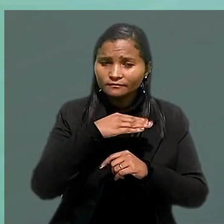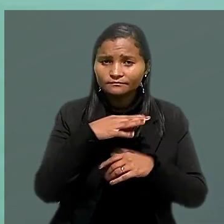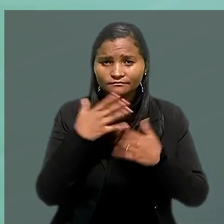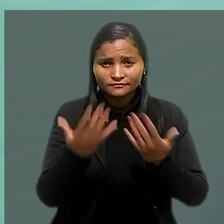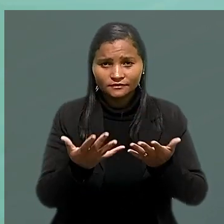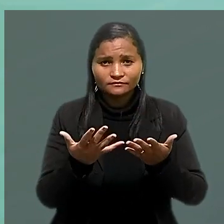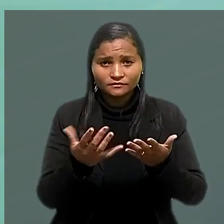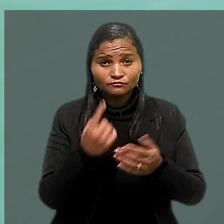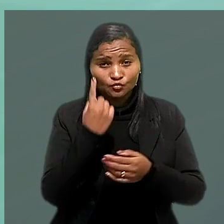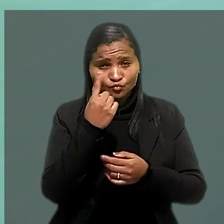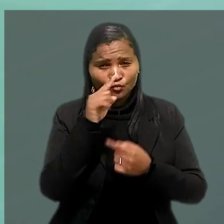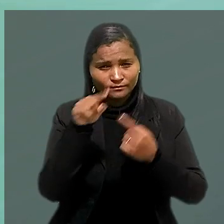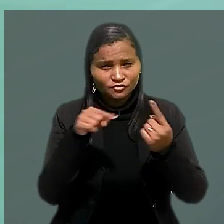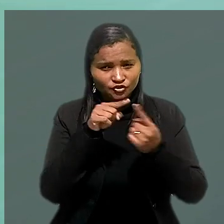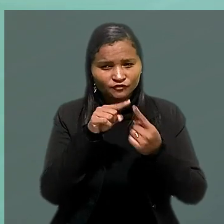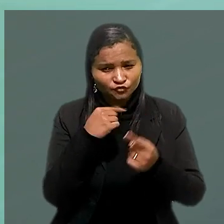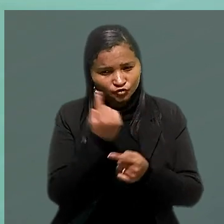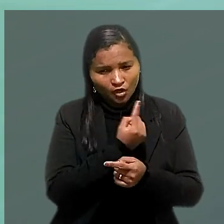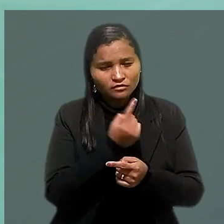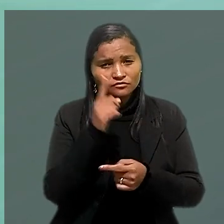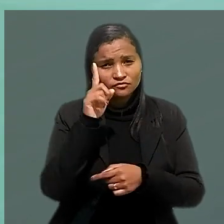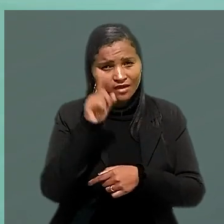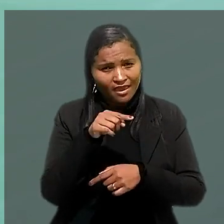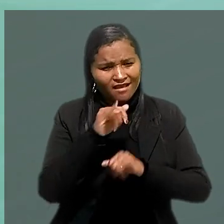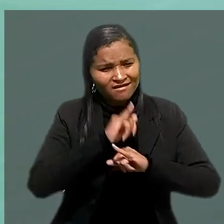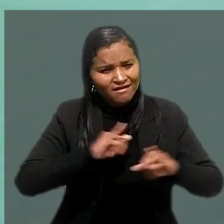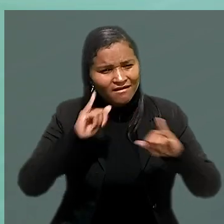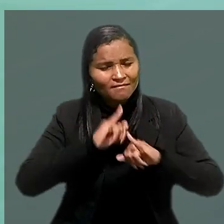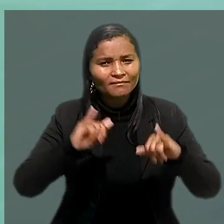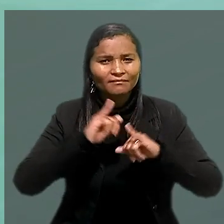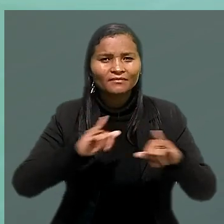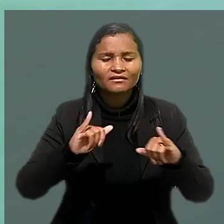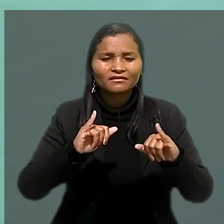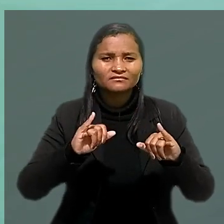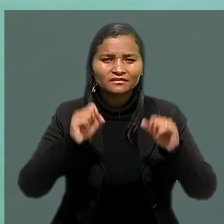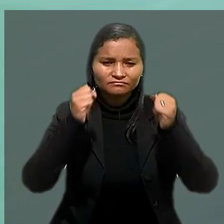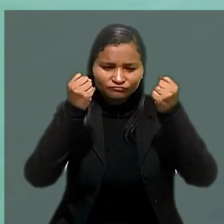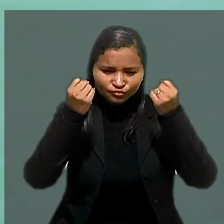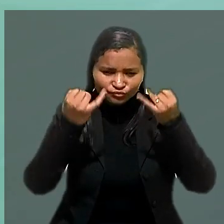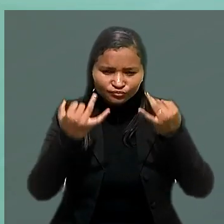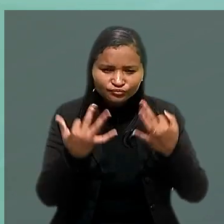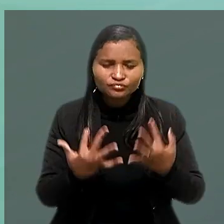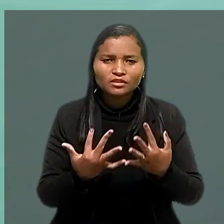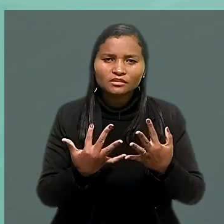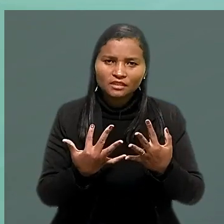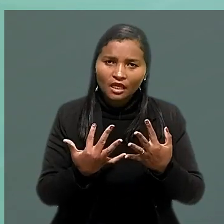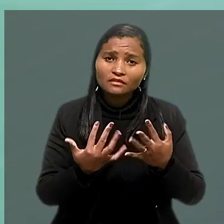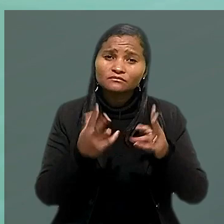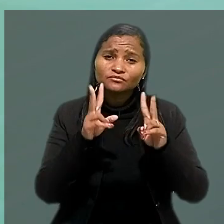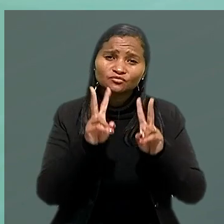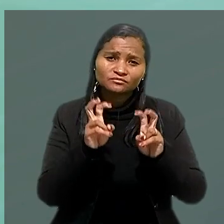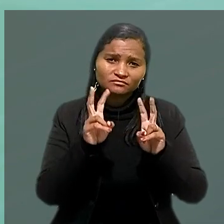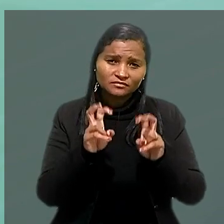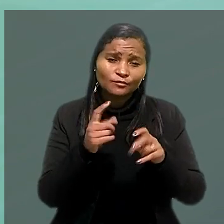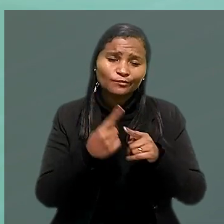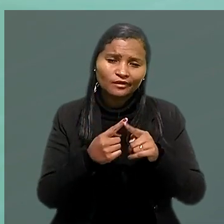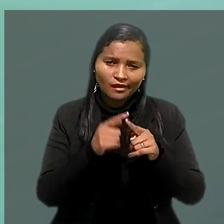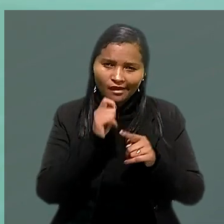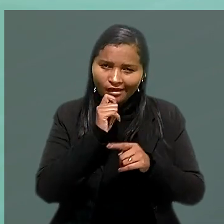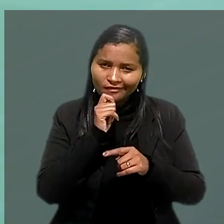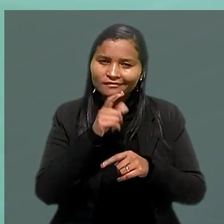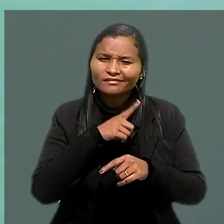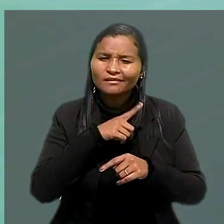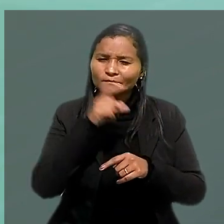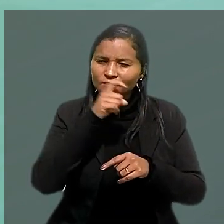Então, um dos nossos objetivos é efetivamente campanhas esclarecedoras sobre essa situação, porque